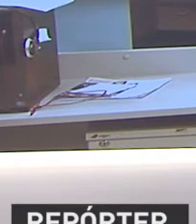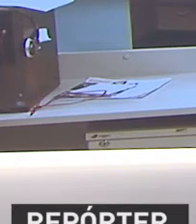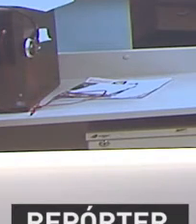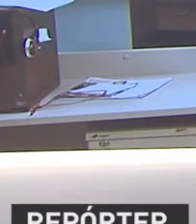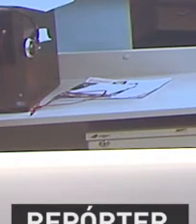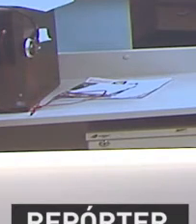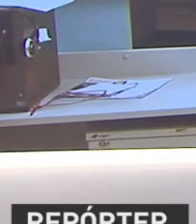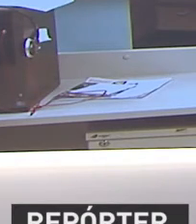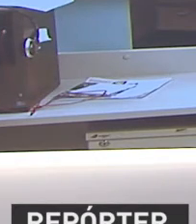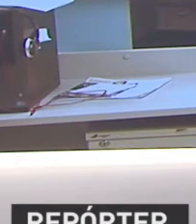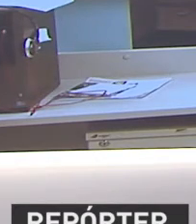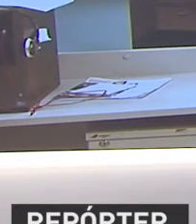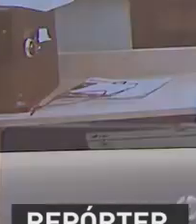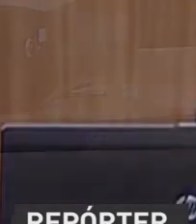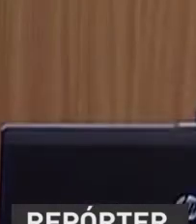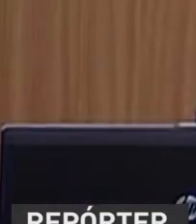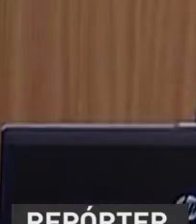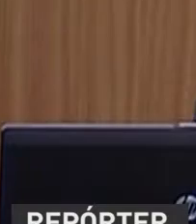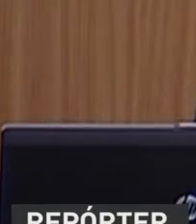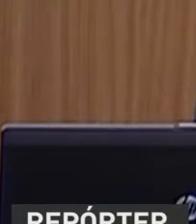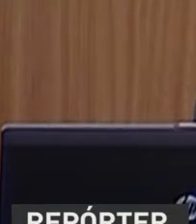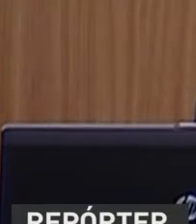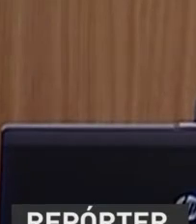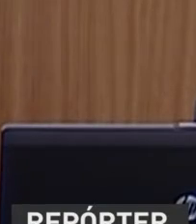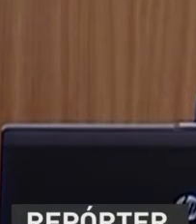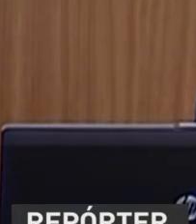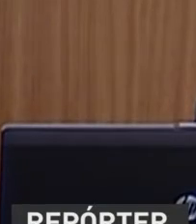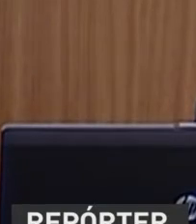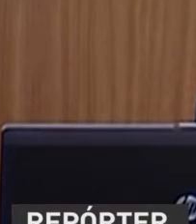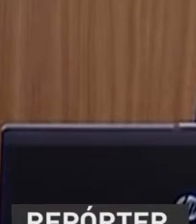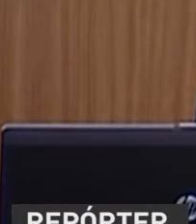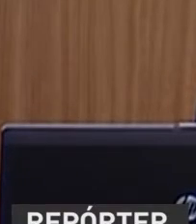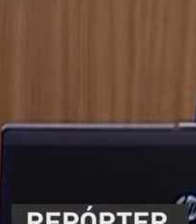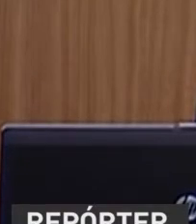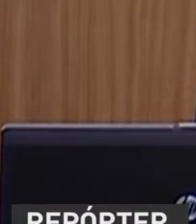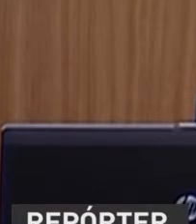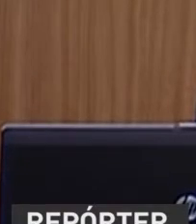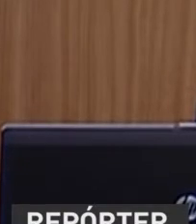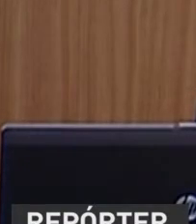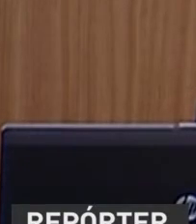de política econômica, Altamir Lopes. Vamos acompanhar.